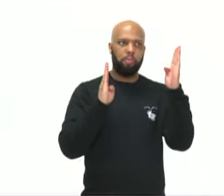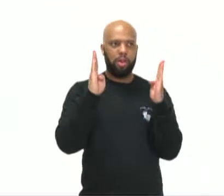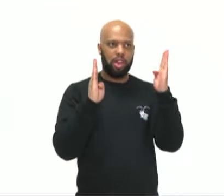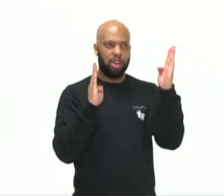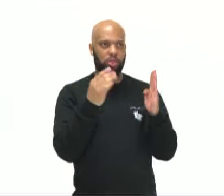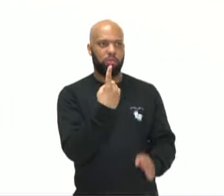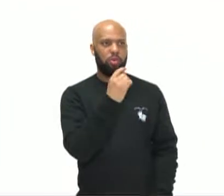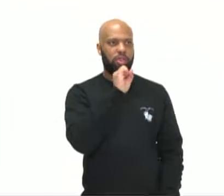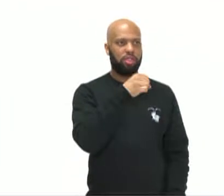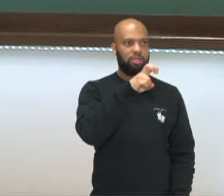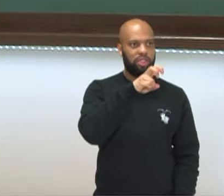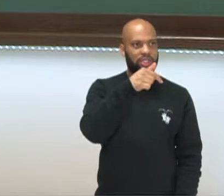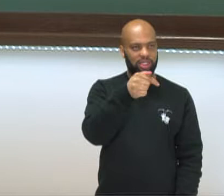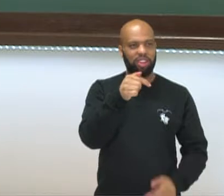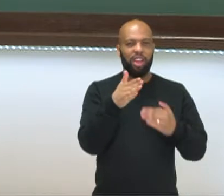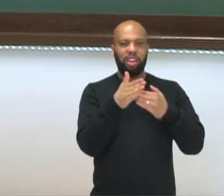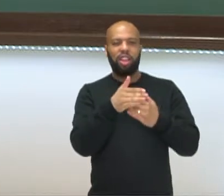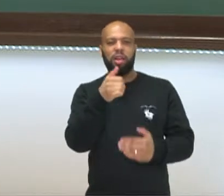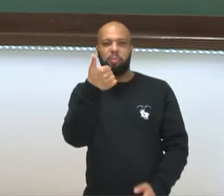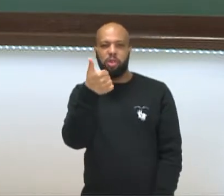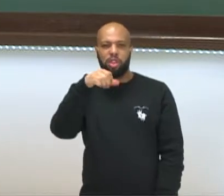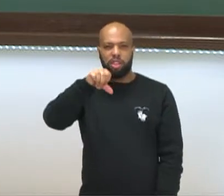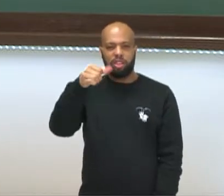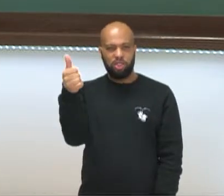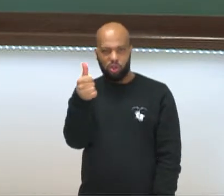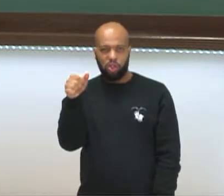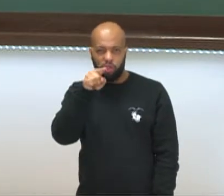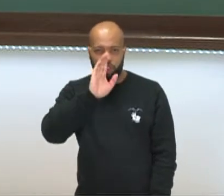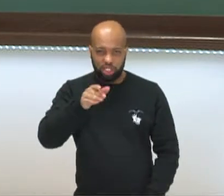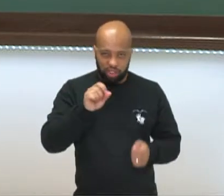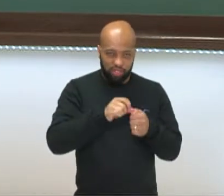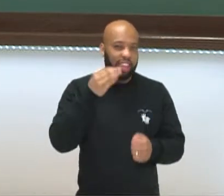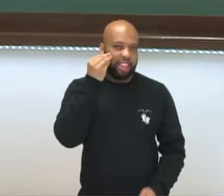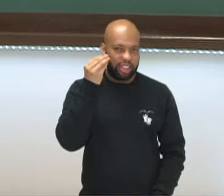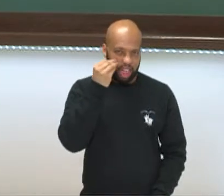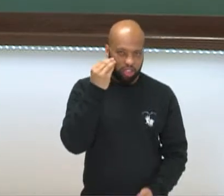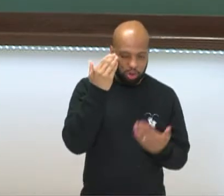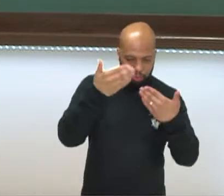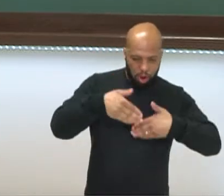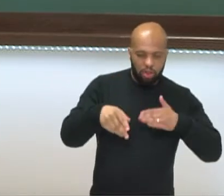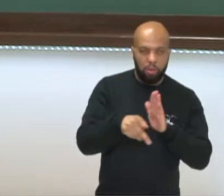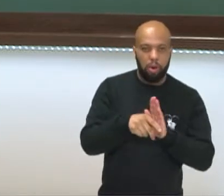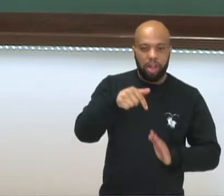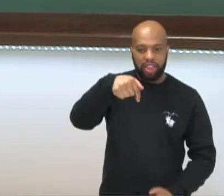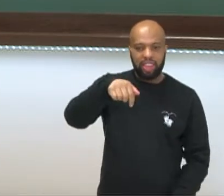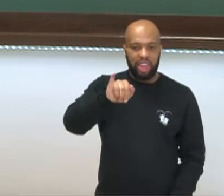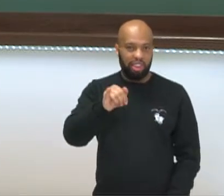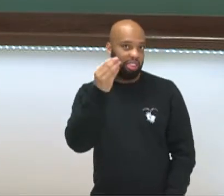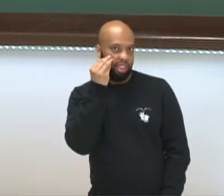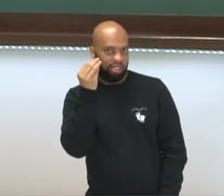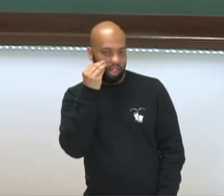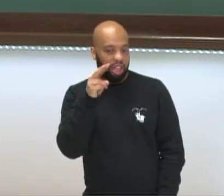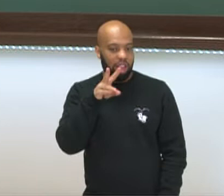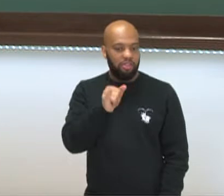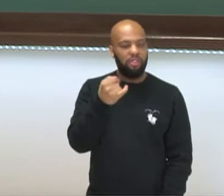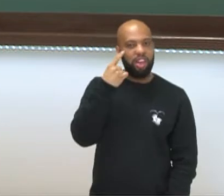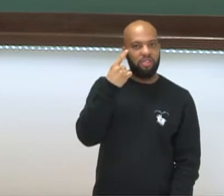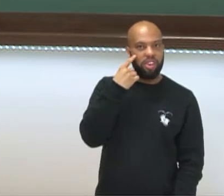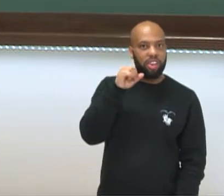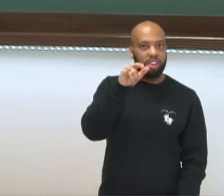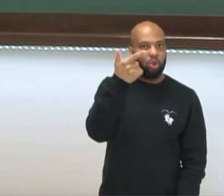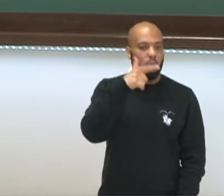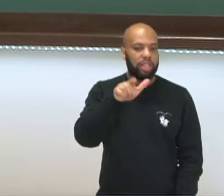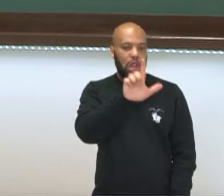1857-1911. E aí, você já fez um teste de QI? Os testes de QI, que são conscientes de inteligência, eles irão medir o seu